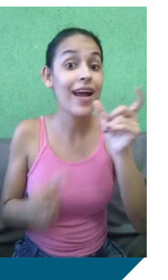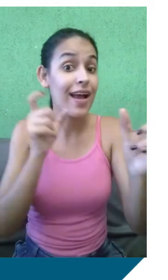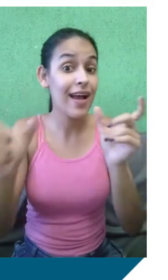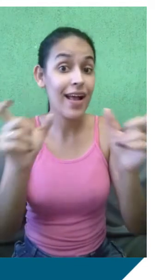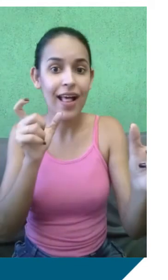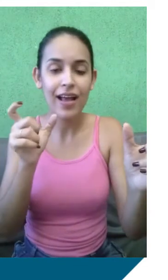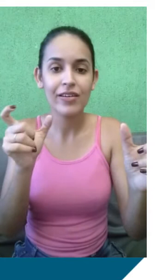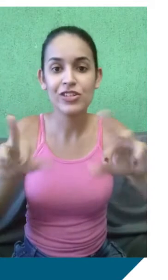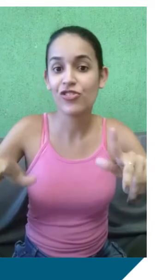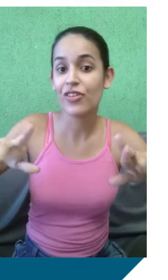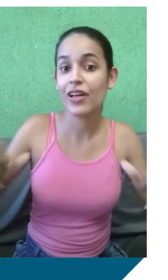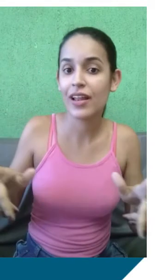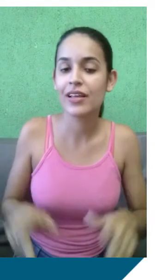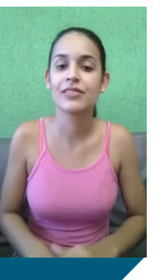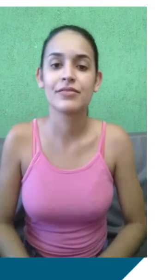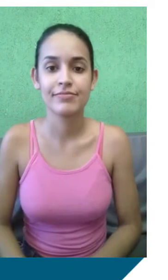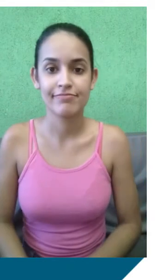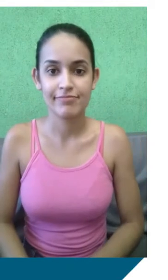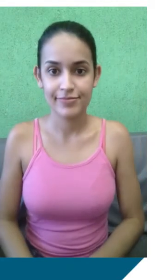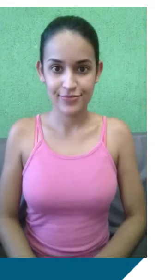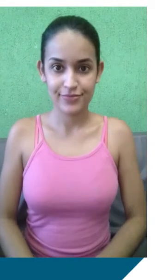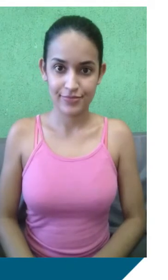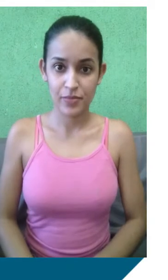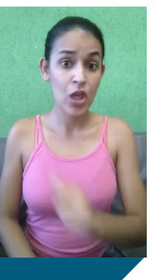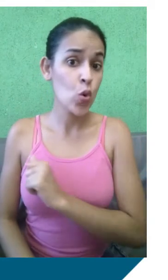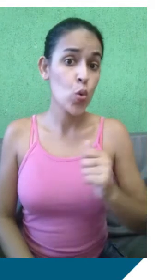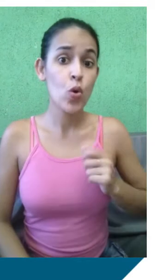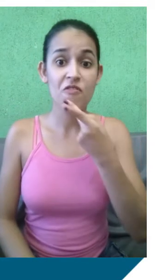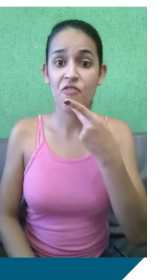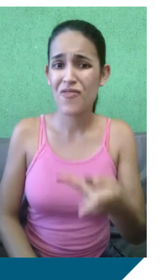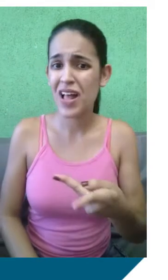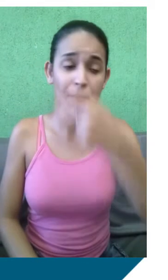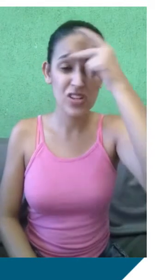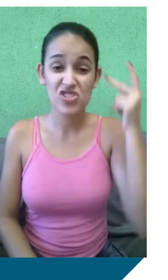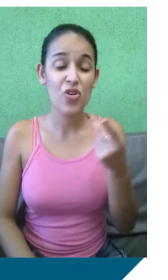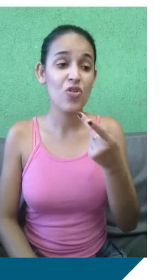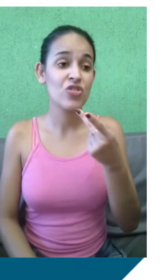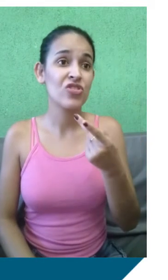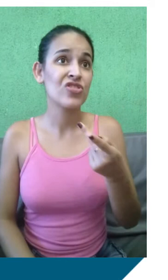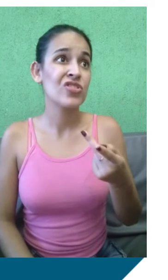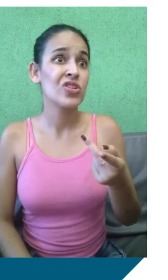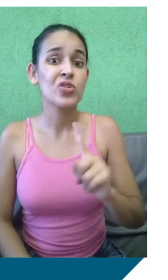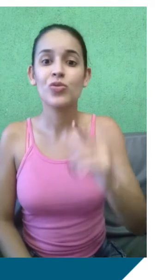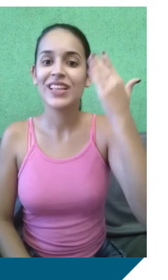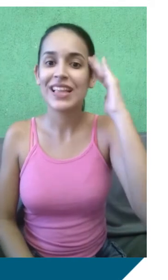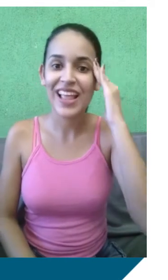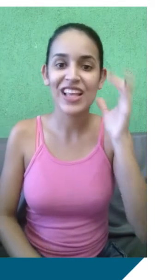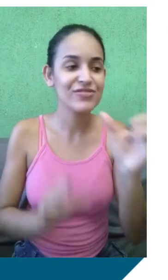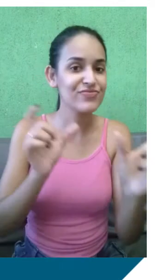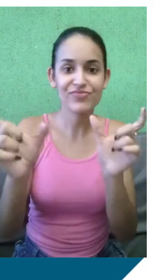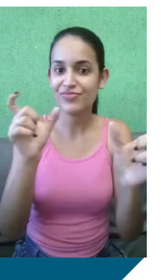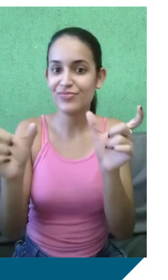Além disso, a afirmação do autor de que os termos são usados indistintamente no Brasil elucida a ideia de